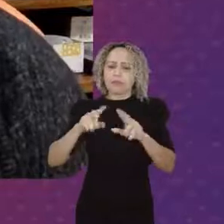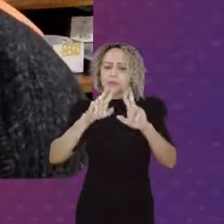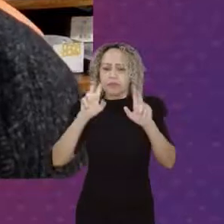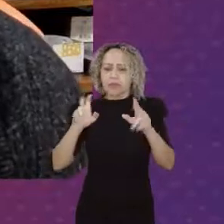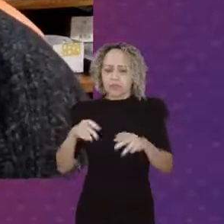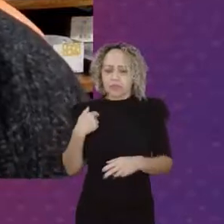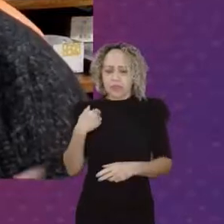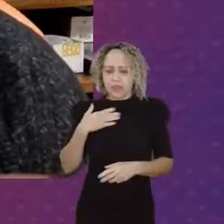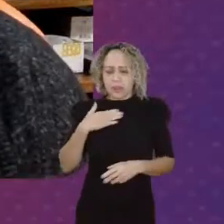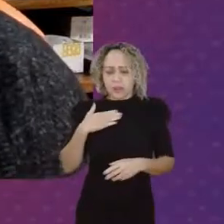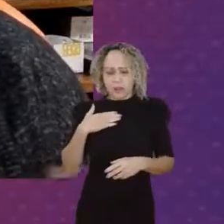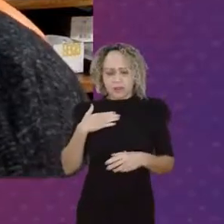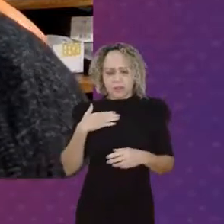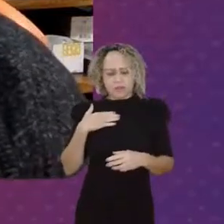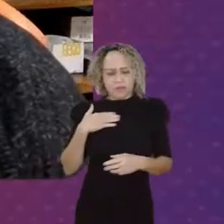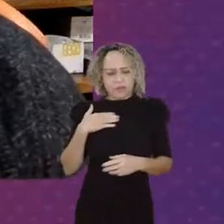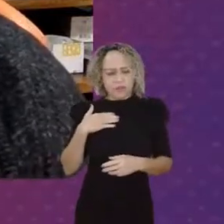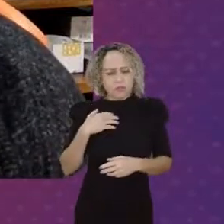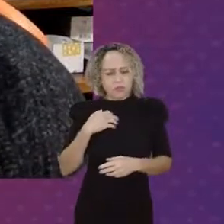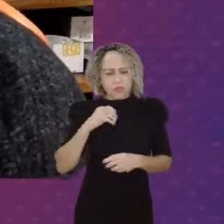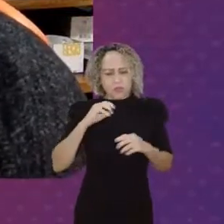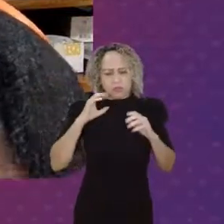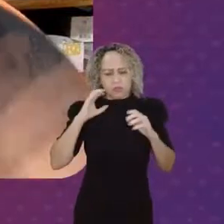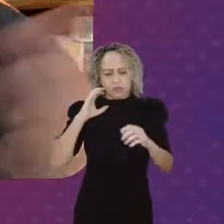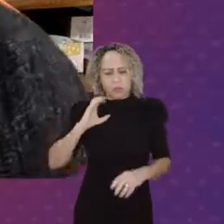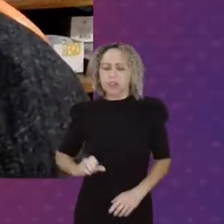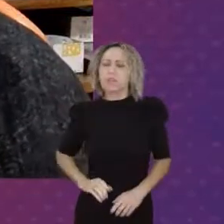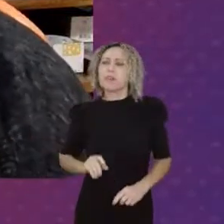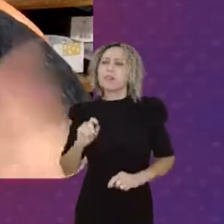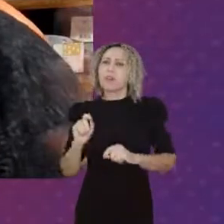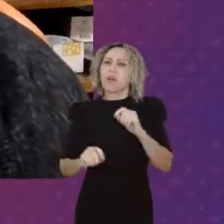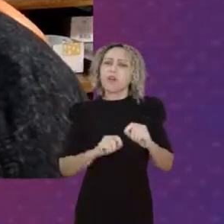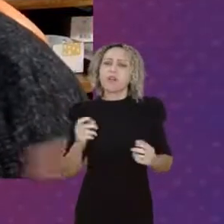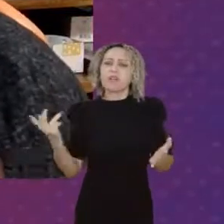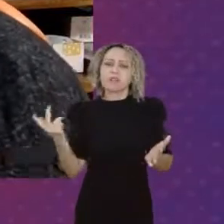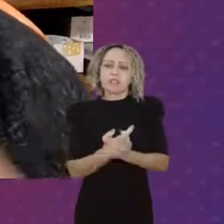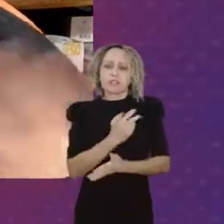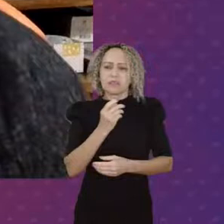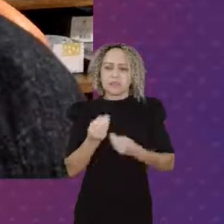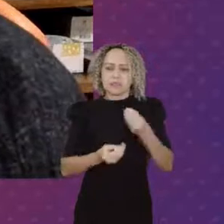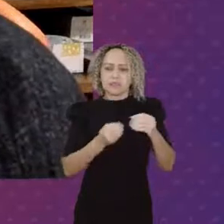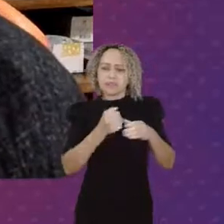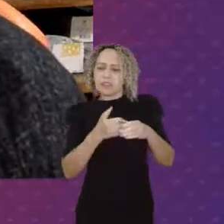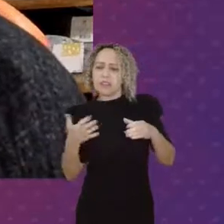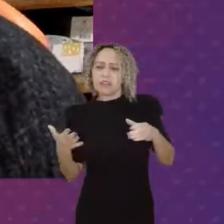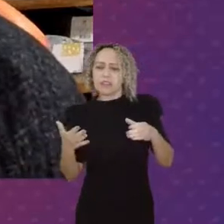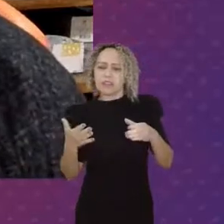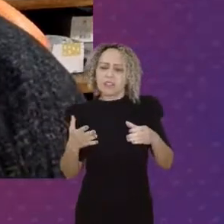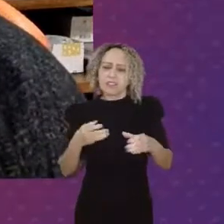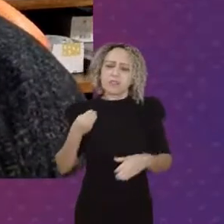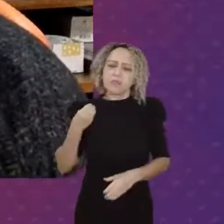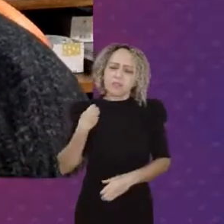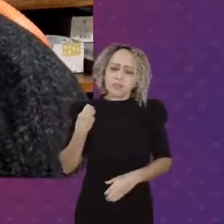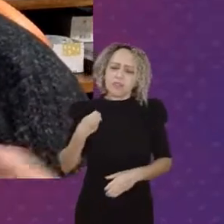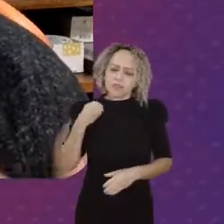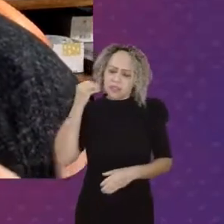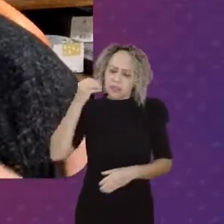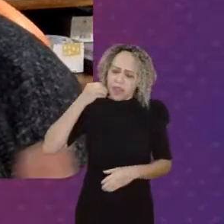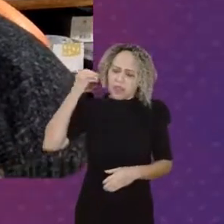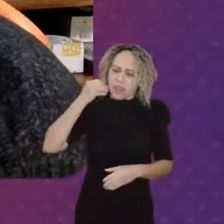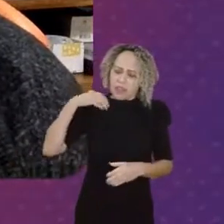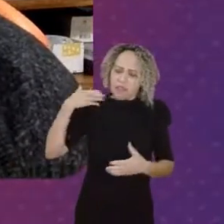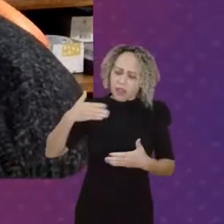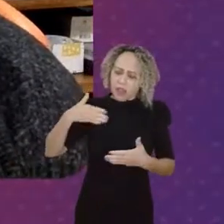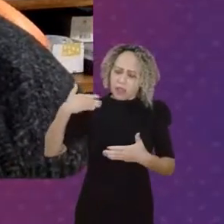minha personalidade passa por essa característica pelas vivências que eu tive a partir dela. E aí